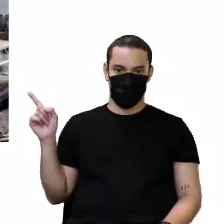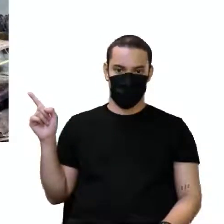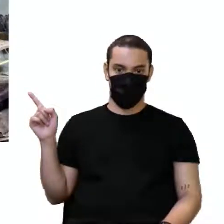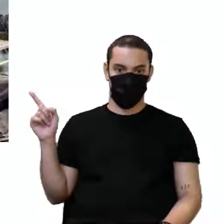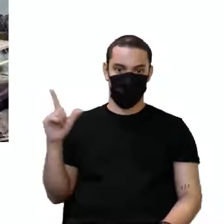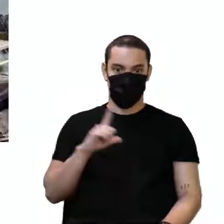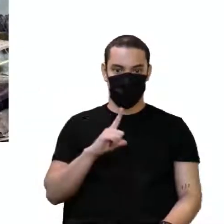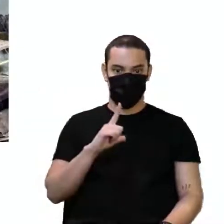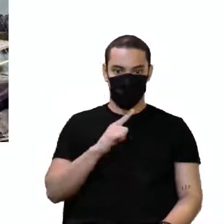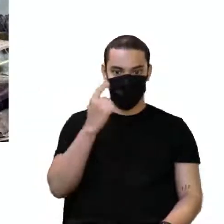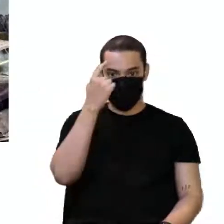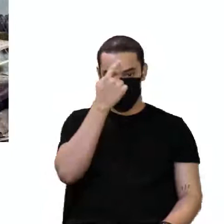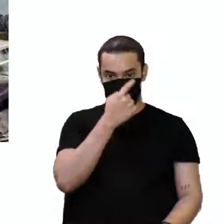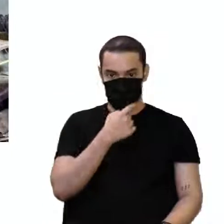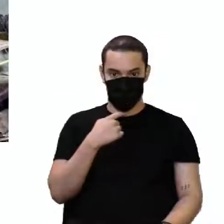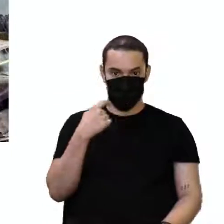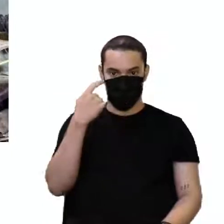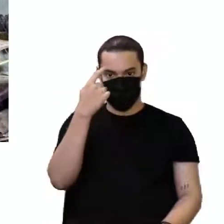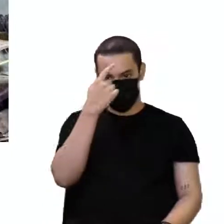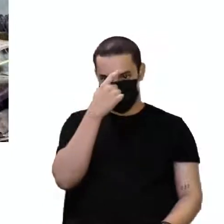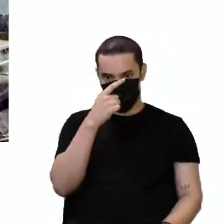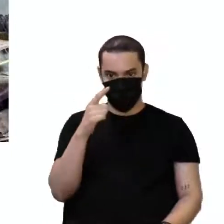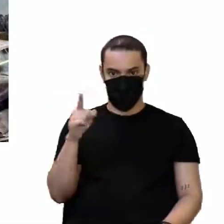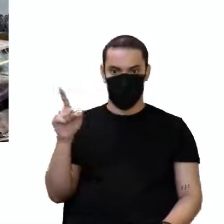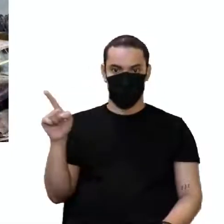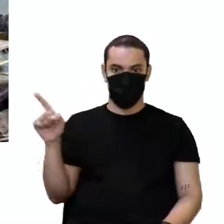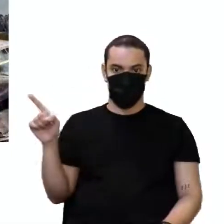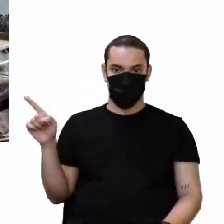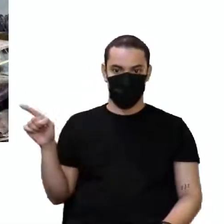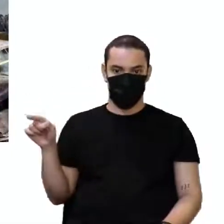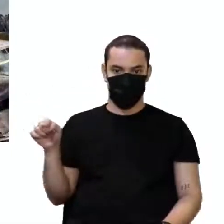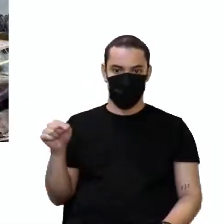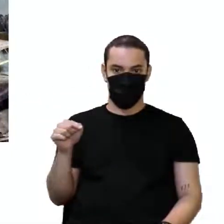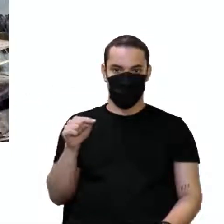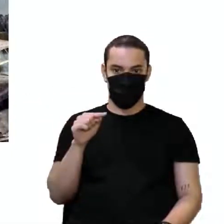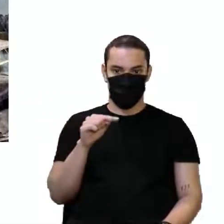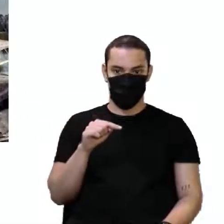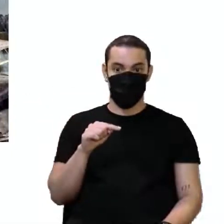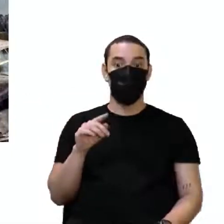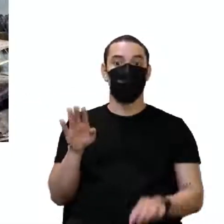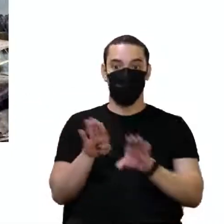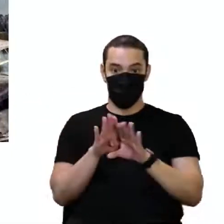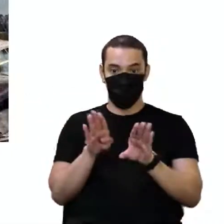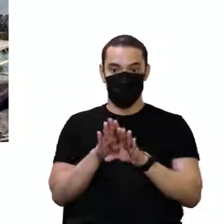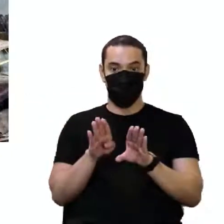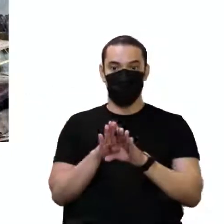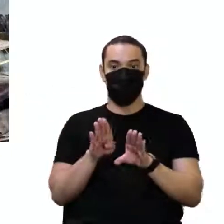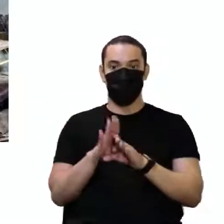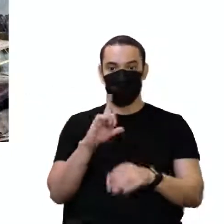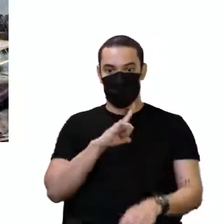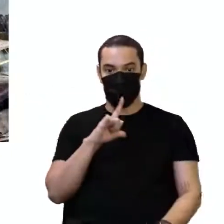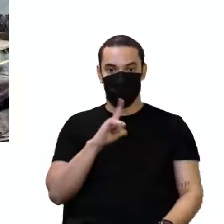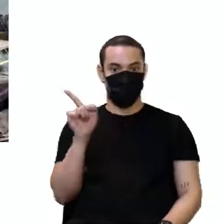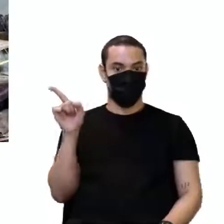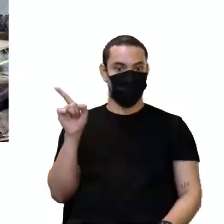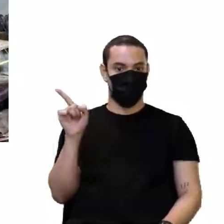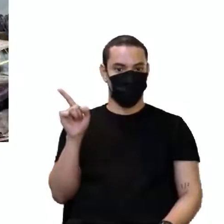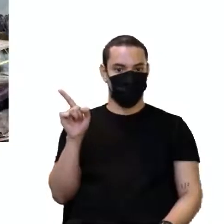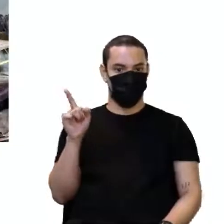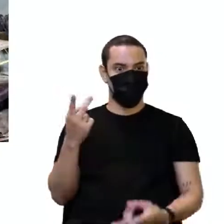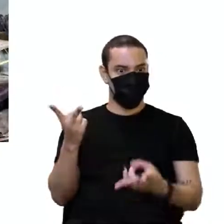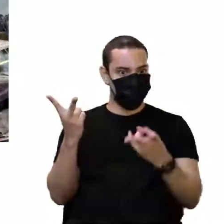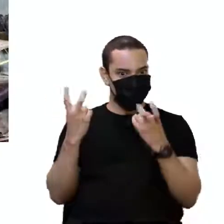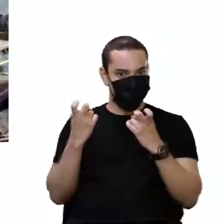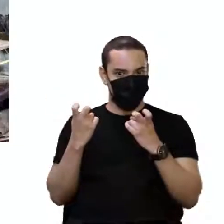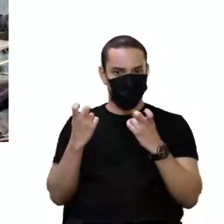aqui a cabecinha e aqui é o corpo, tá? Aqui tá a patinha, ó. Tem uma pata aqui, tem uma outra